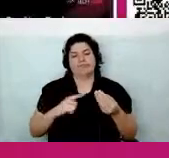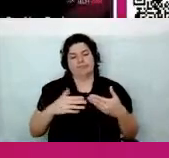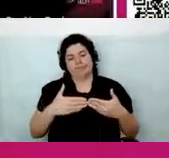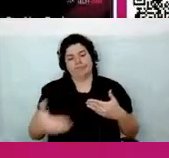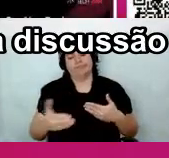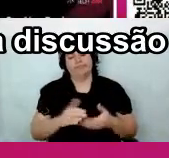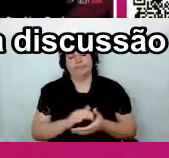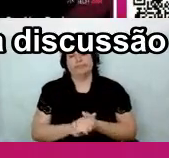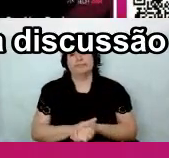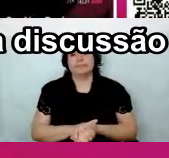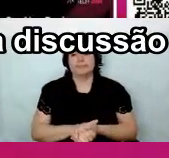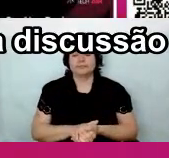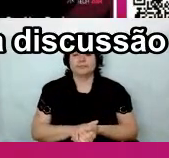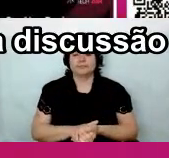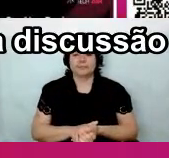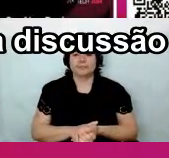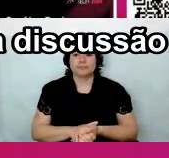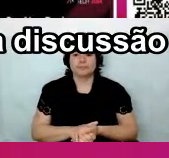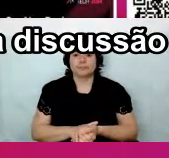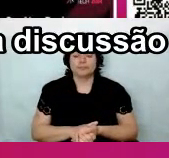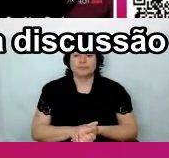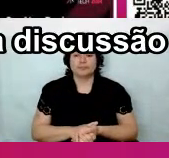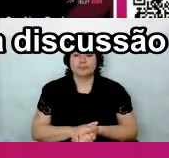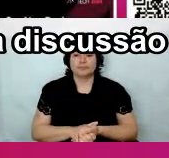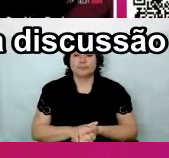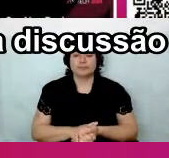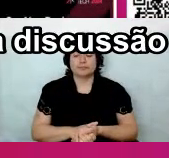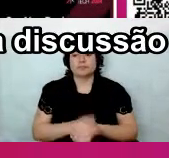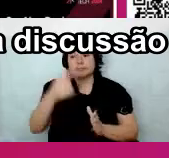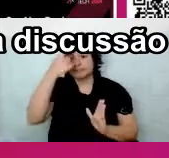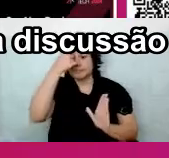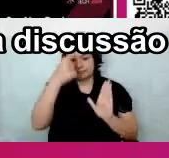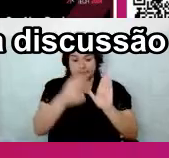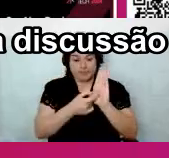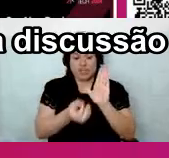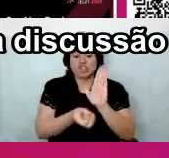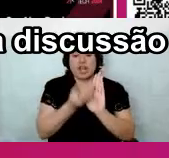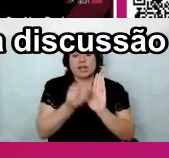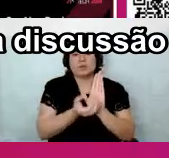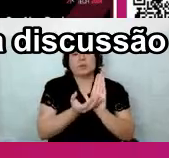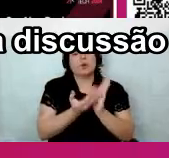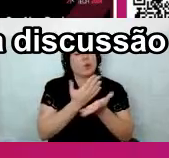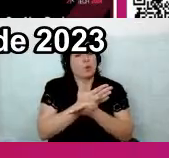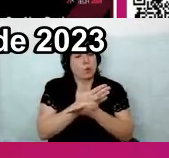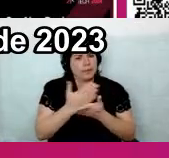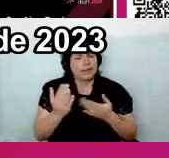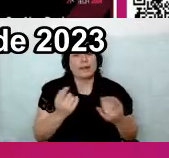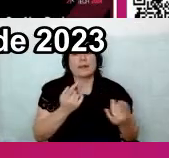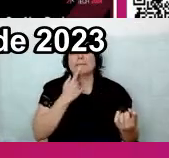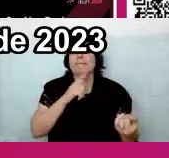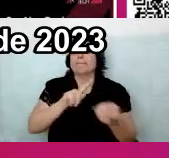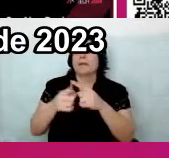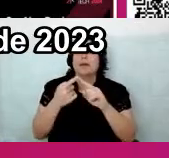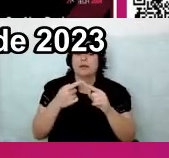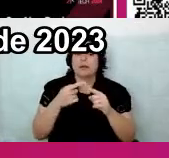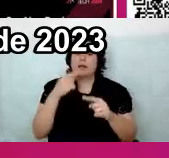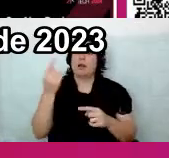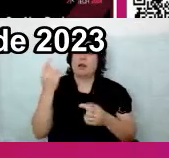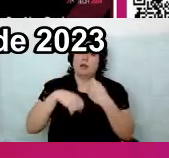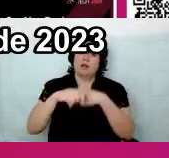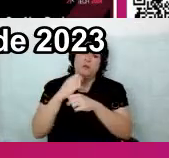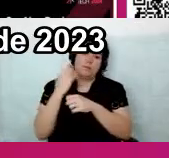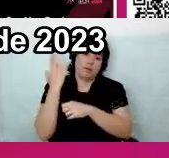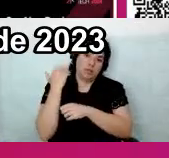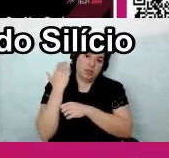pouco. Bom, IA generativa, quando nós começamos a discussão no banco, no início do ano passado, início